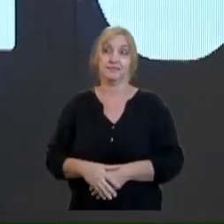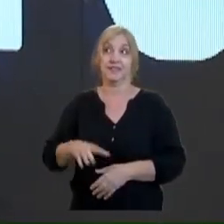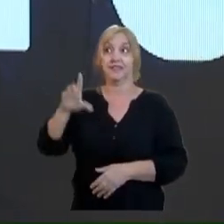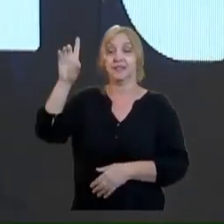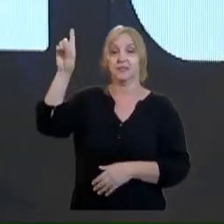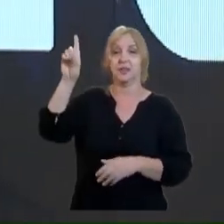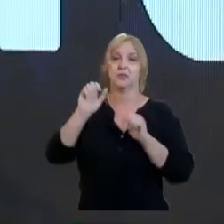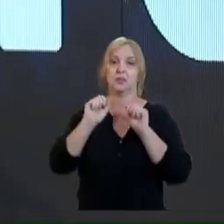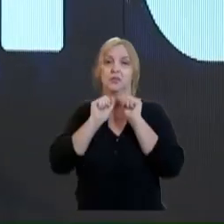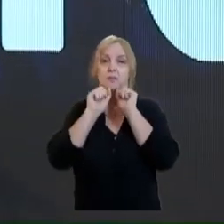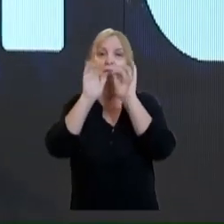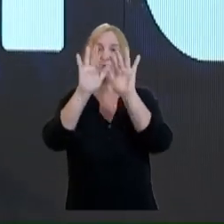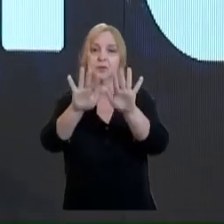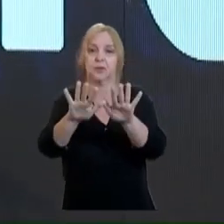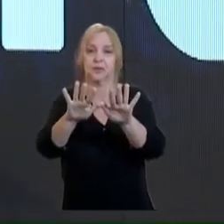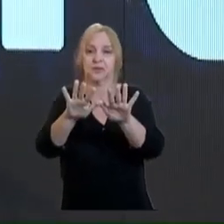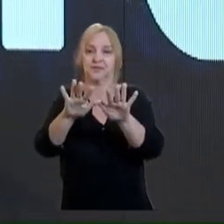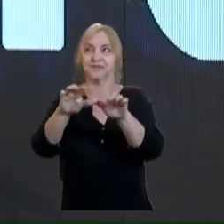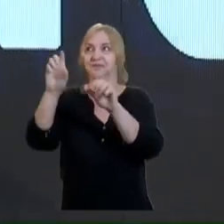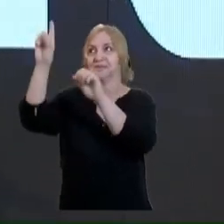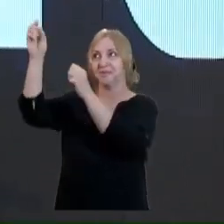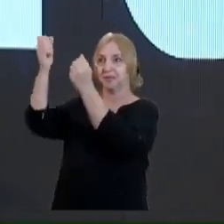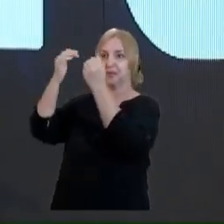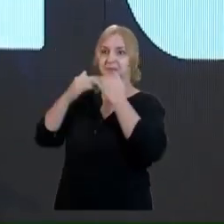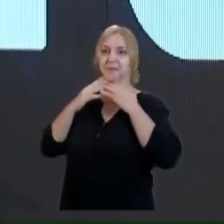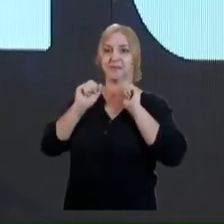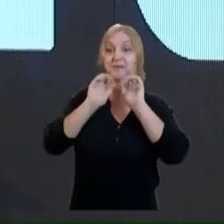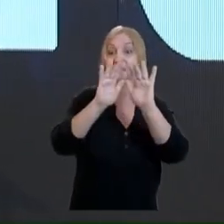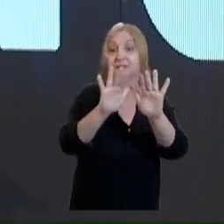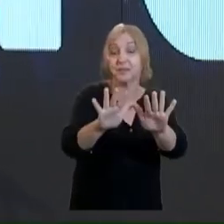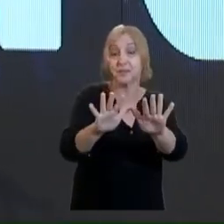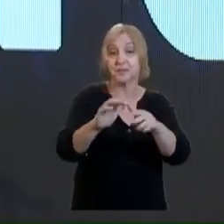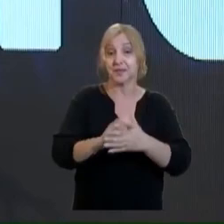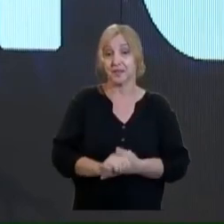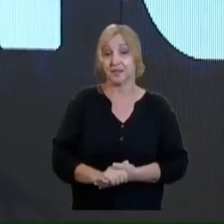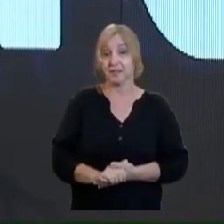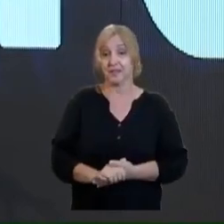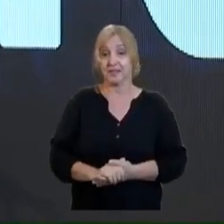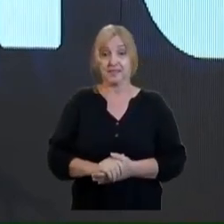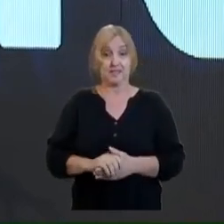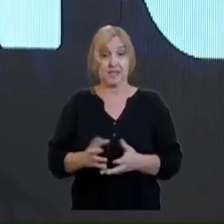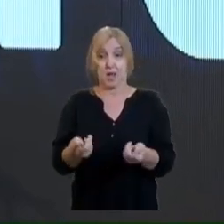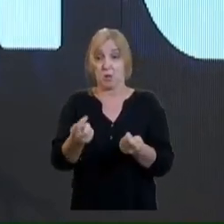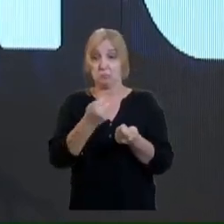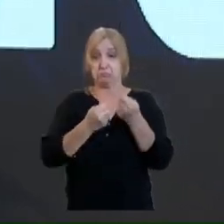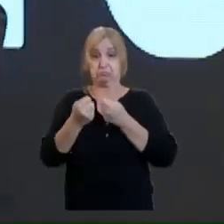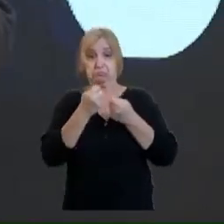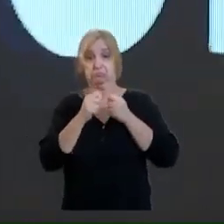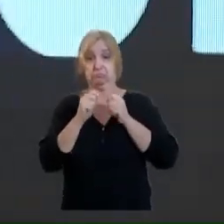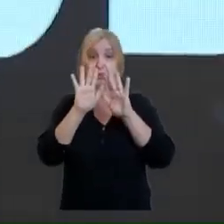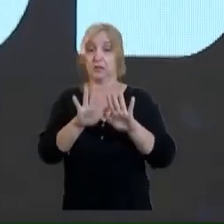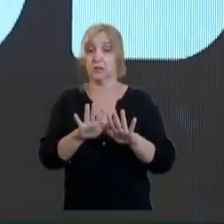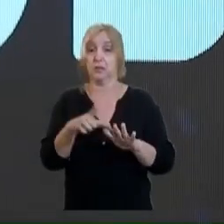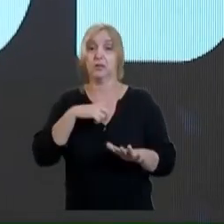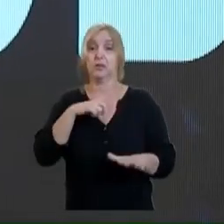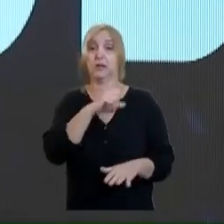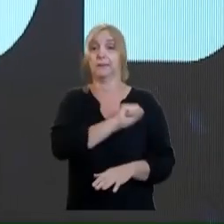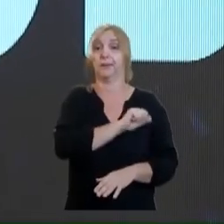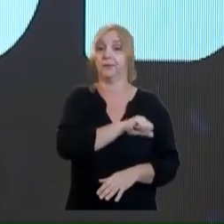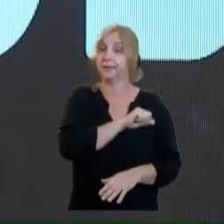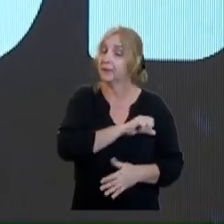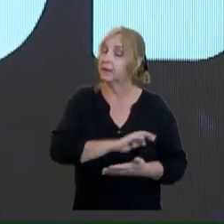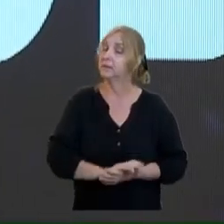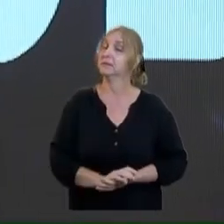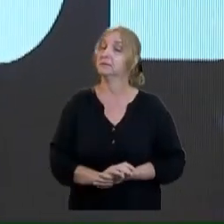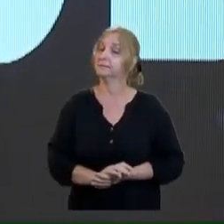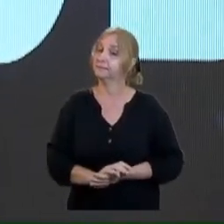me abençoam. Mas se eu não tenho a bênção, eu vou ter a maldição. Então, quando você guarda no seu